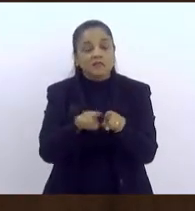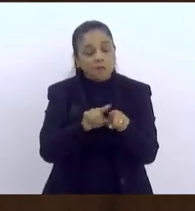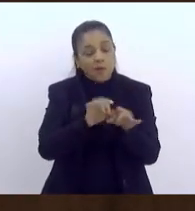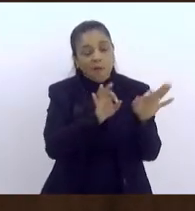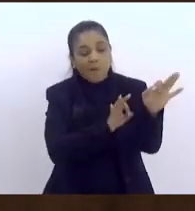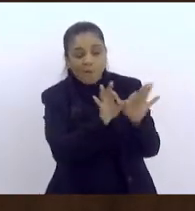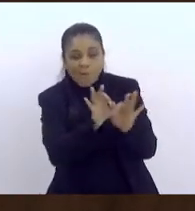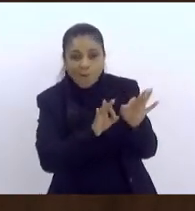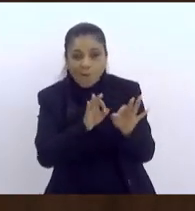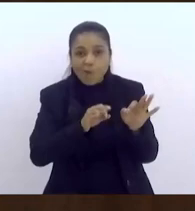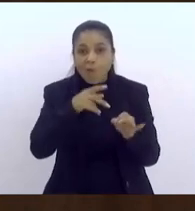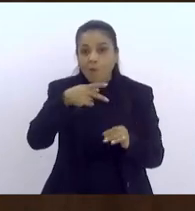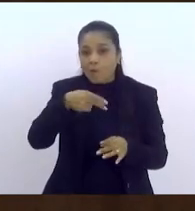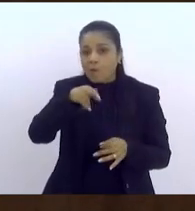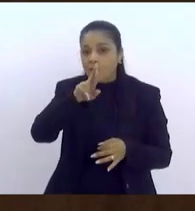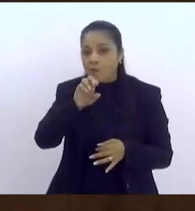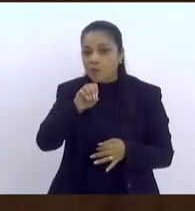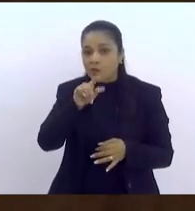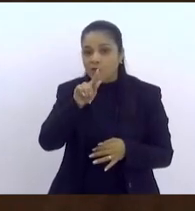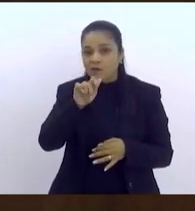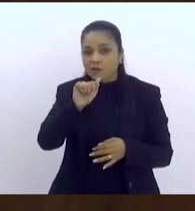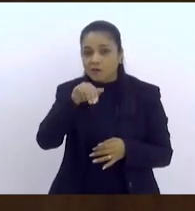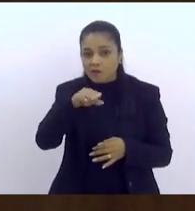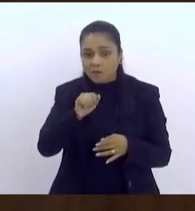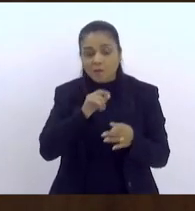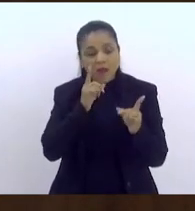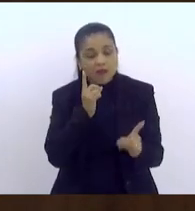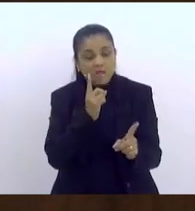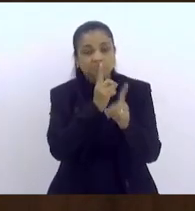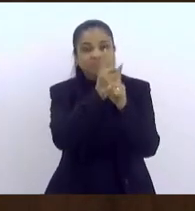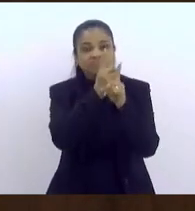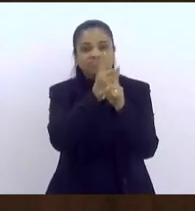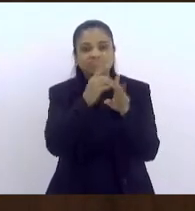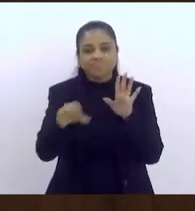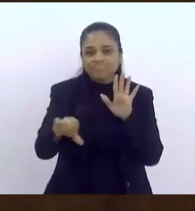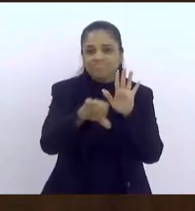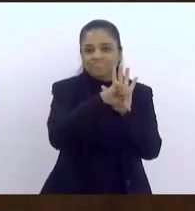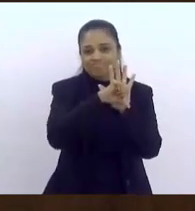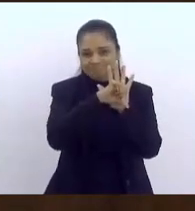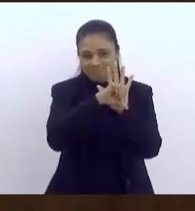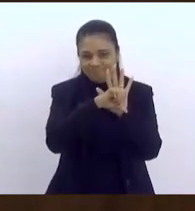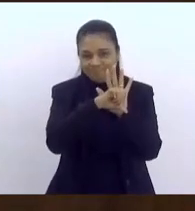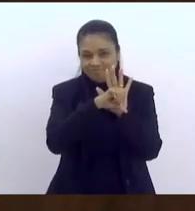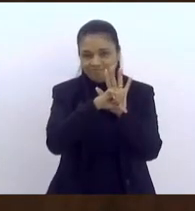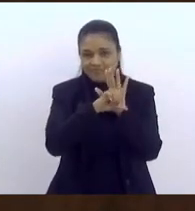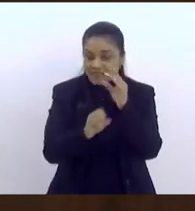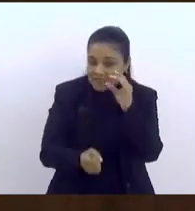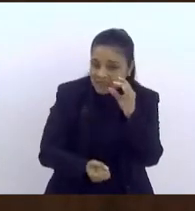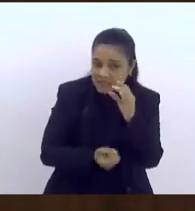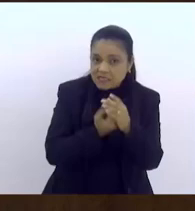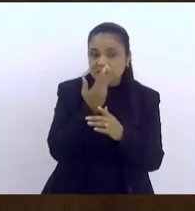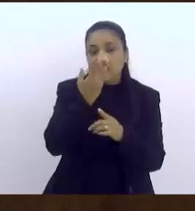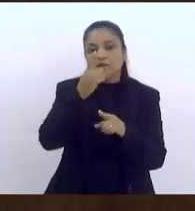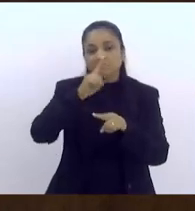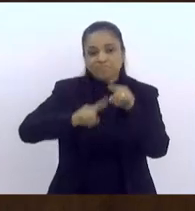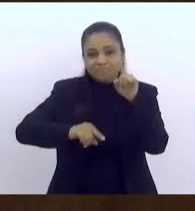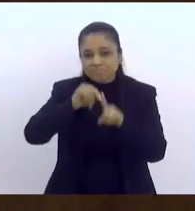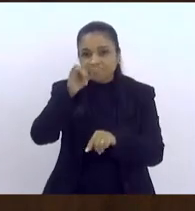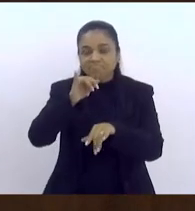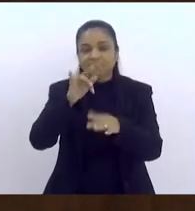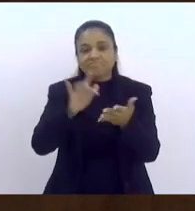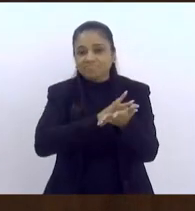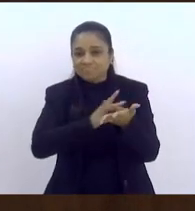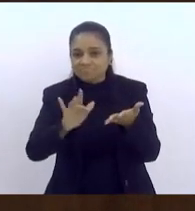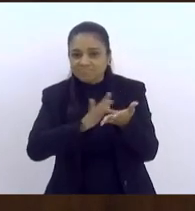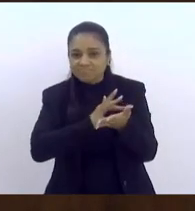facilitar, não é, a identificação dessa prática criminosa e criar dispositivos que ajudem a fomentar